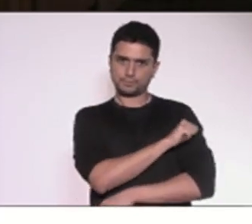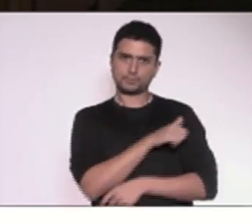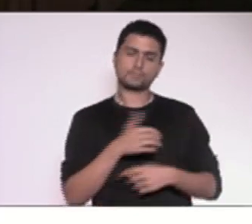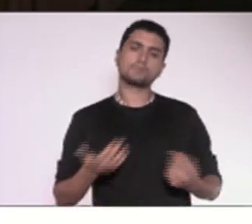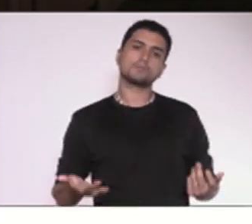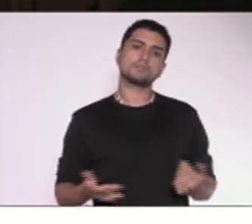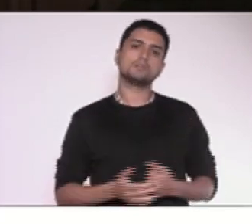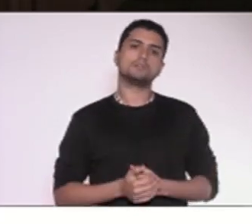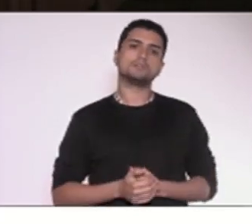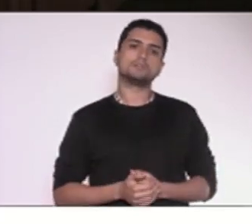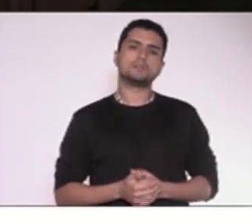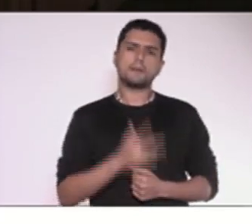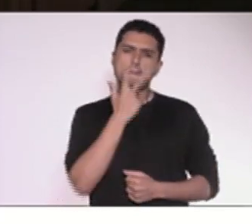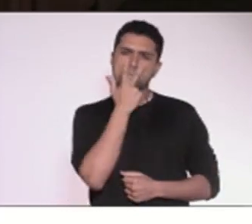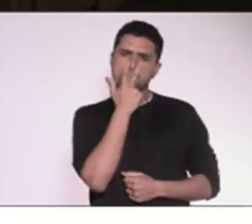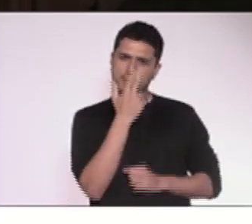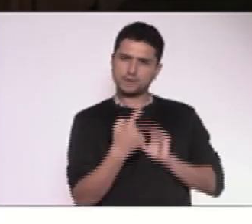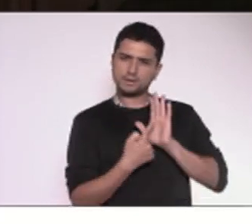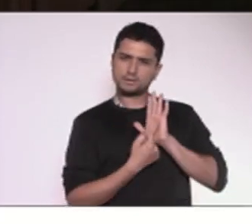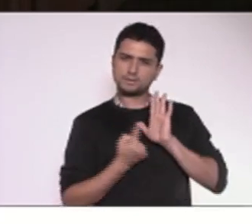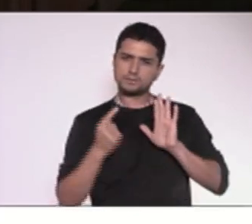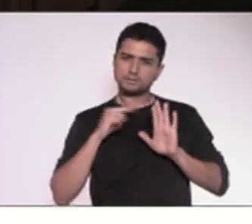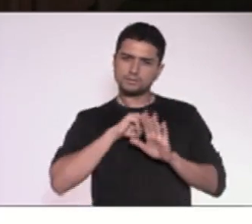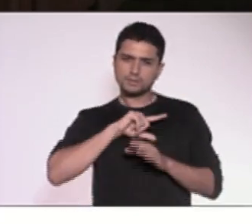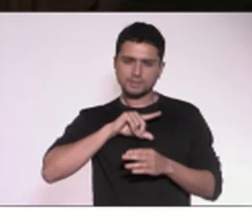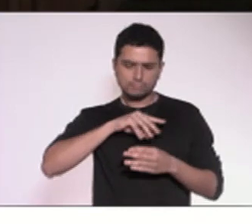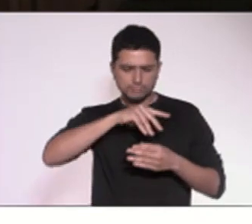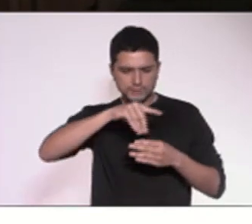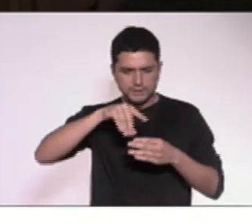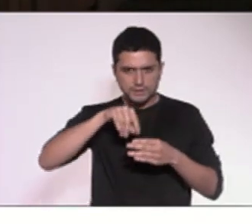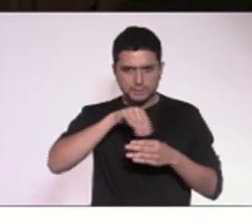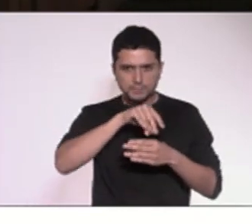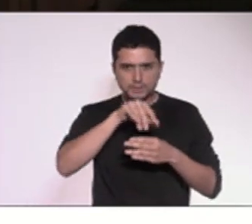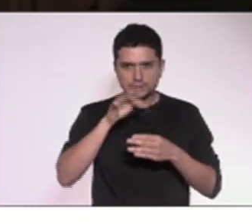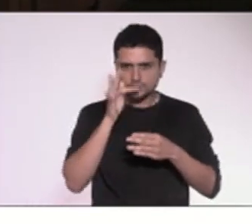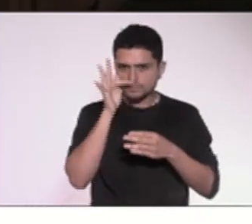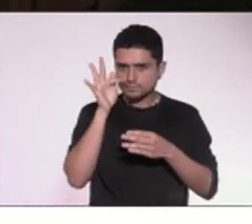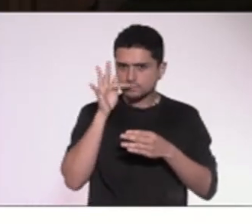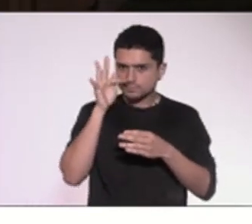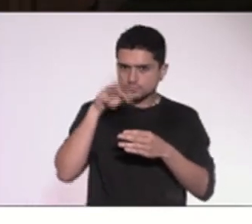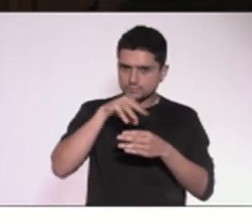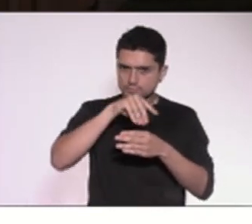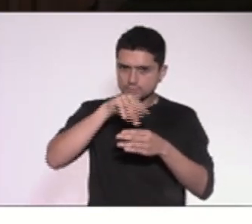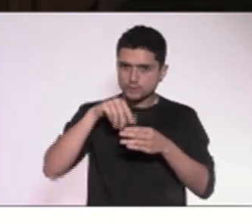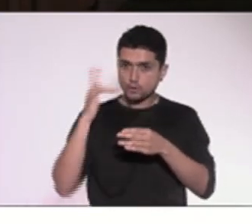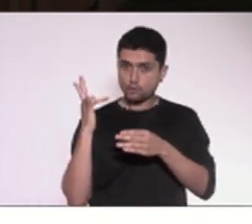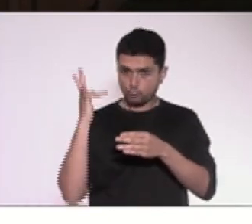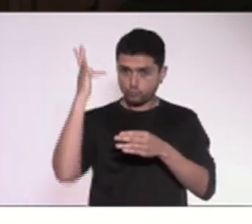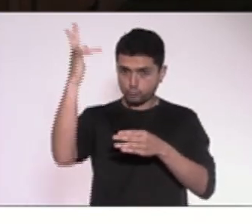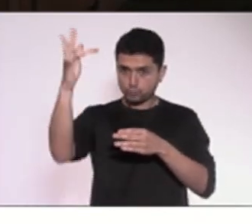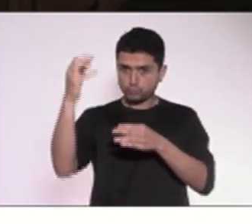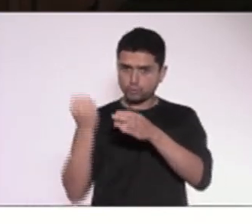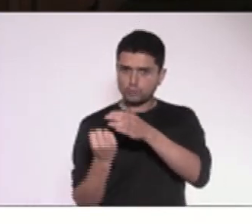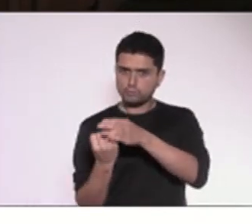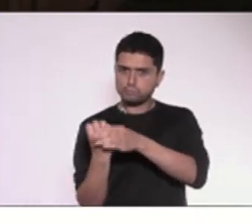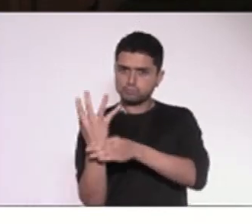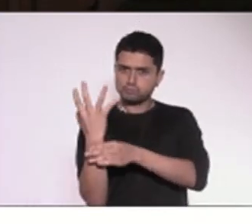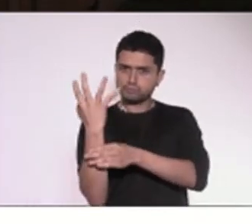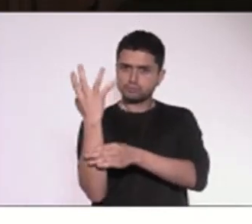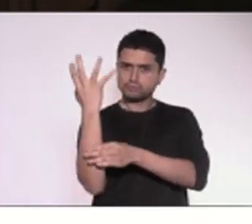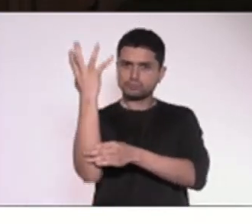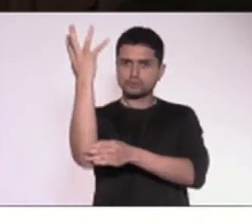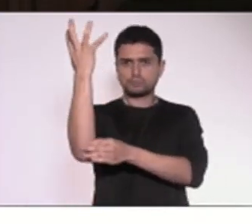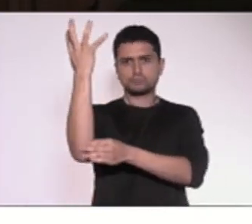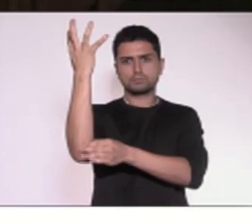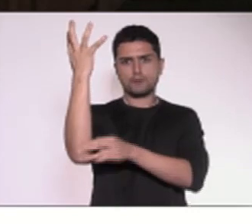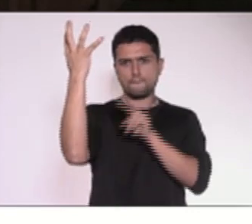semeando sementes que certamente frutificariam em árvores frondosas